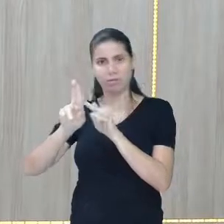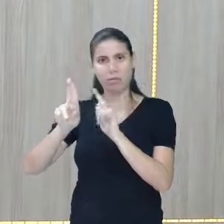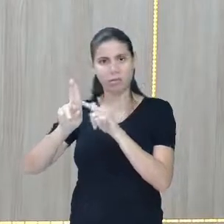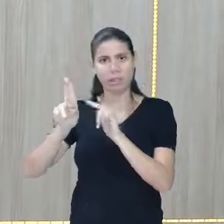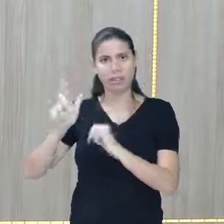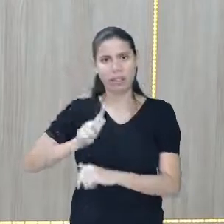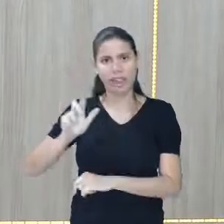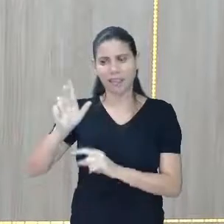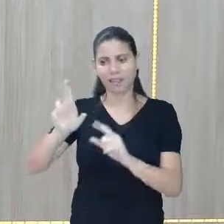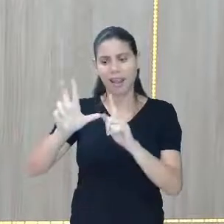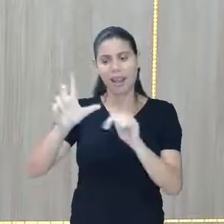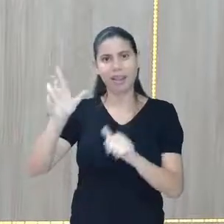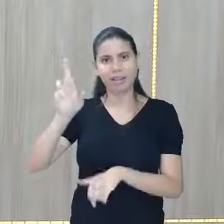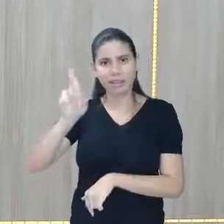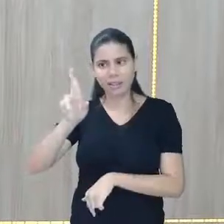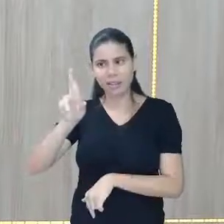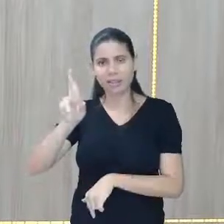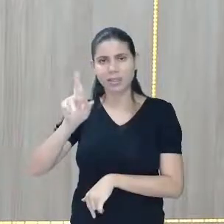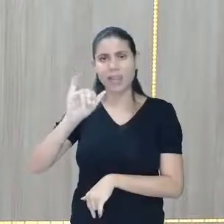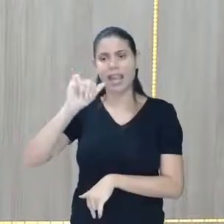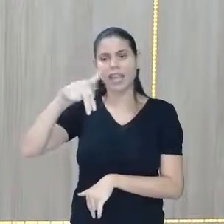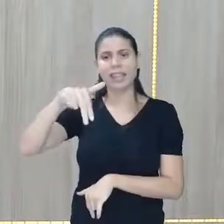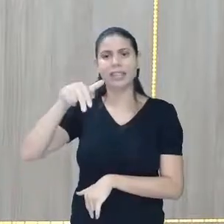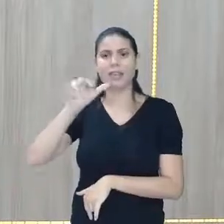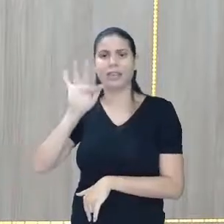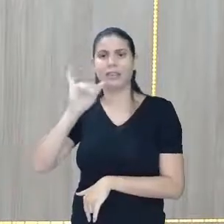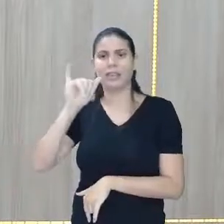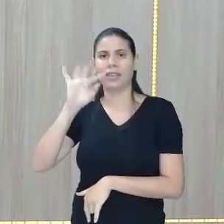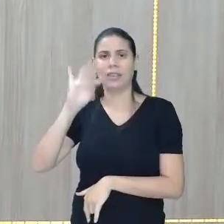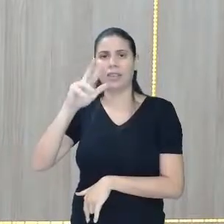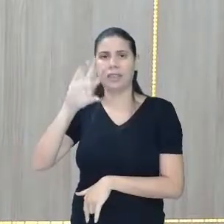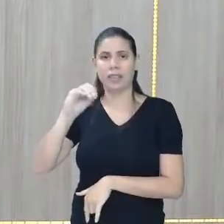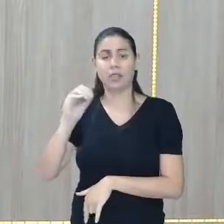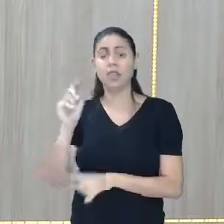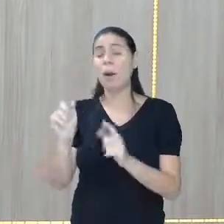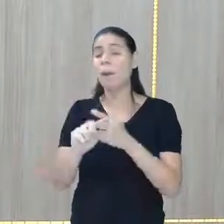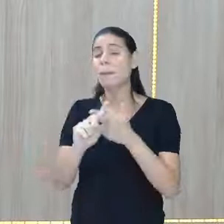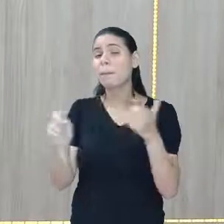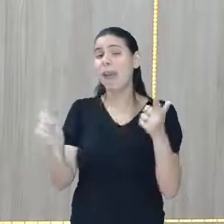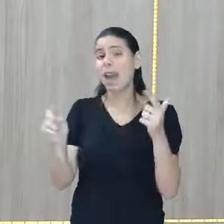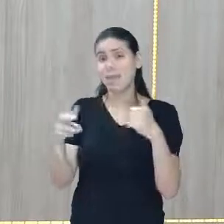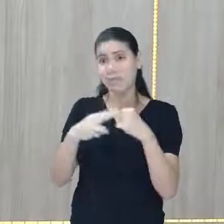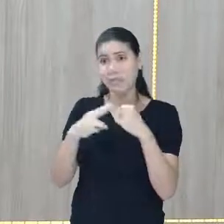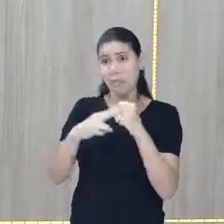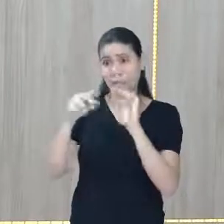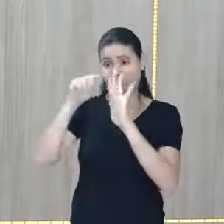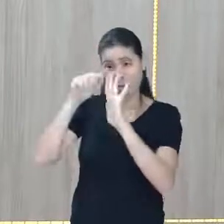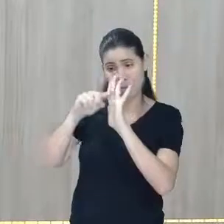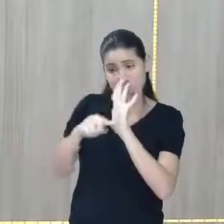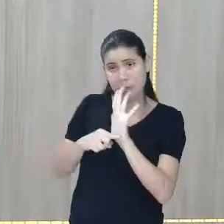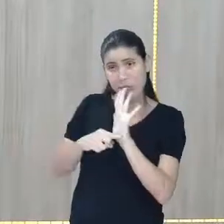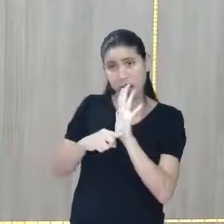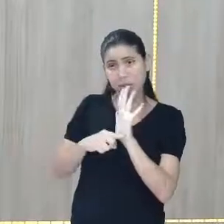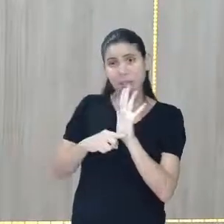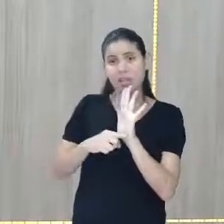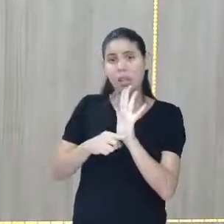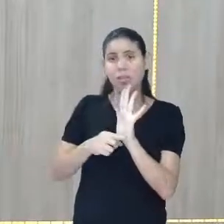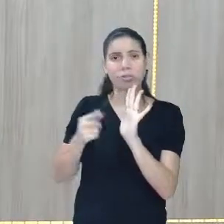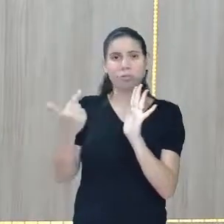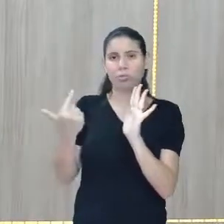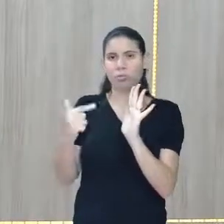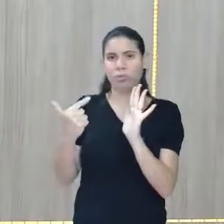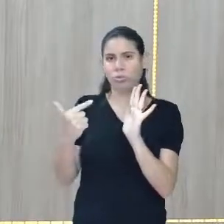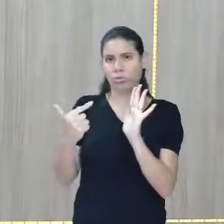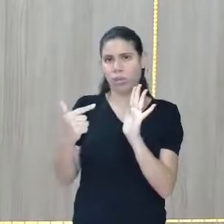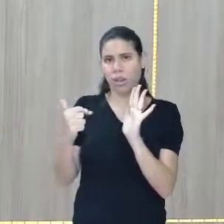infinitivo. Ou seja, teria que ter o to, em geral. Mas para esses verbos especiais, esse to, esse infinitivo, essa